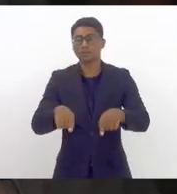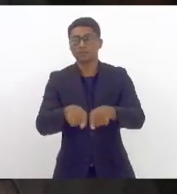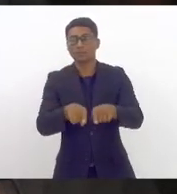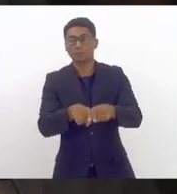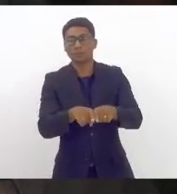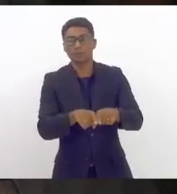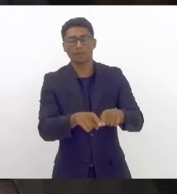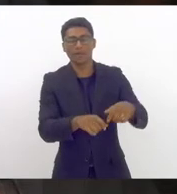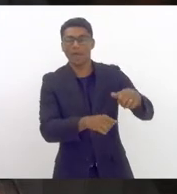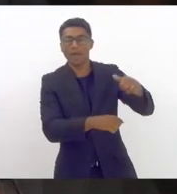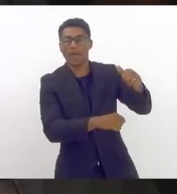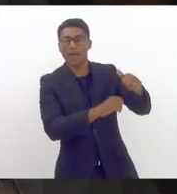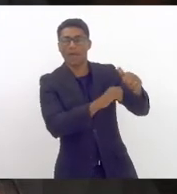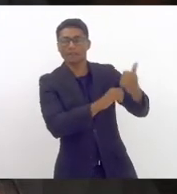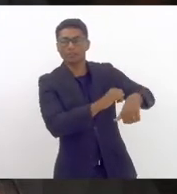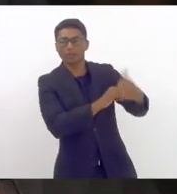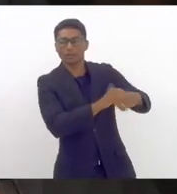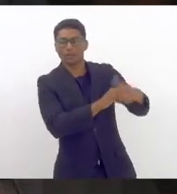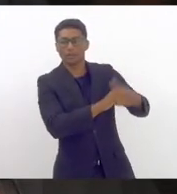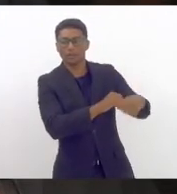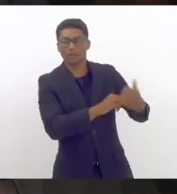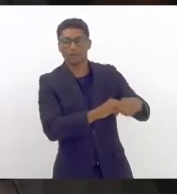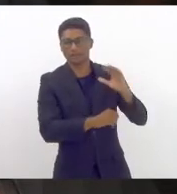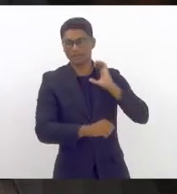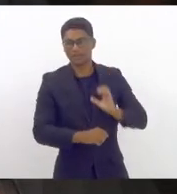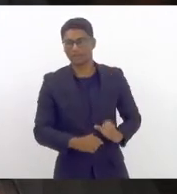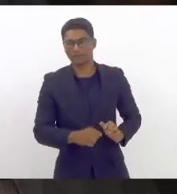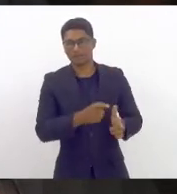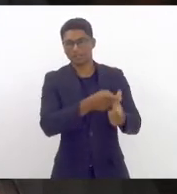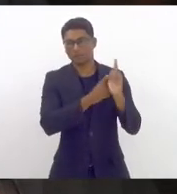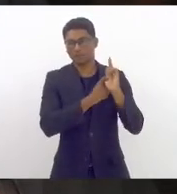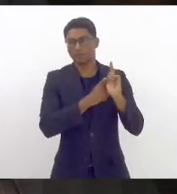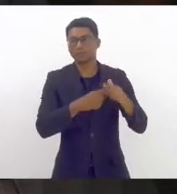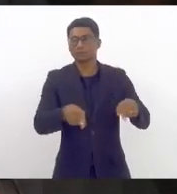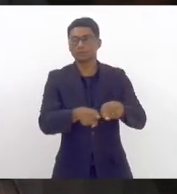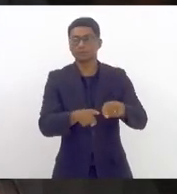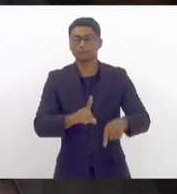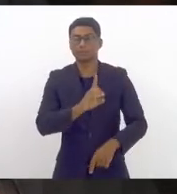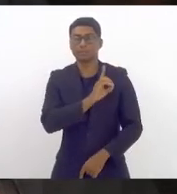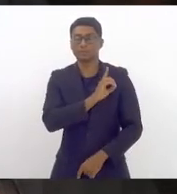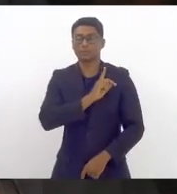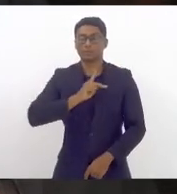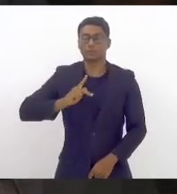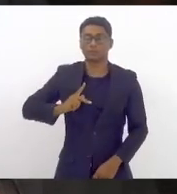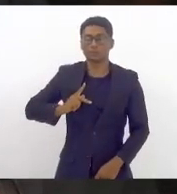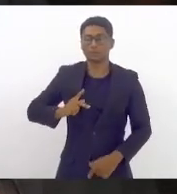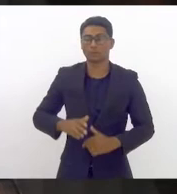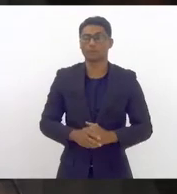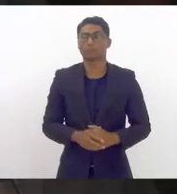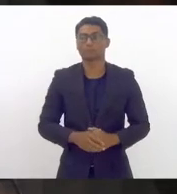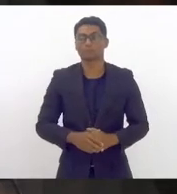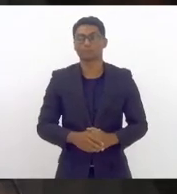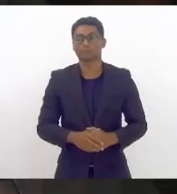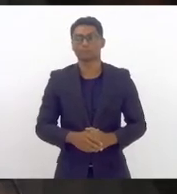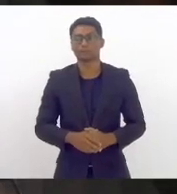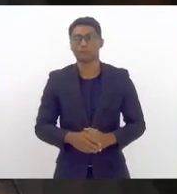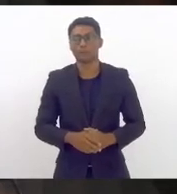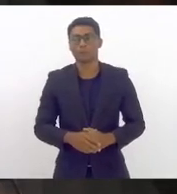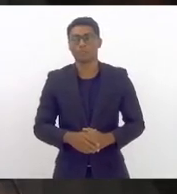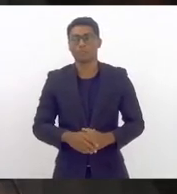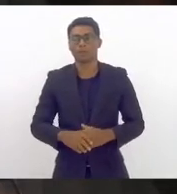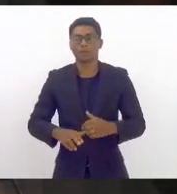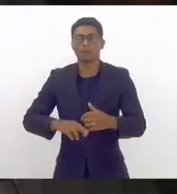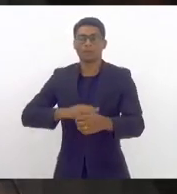da dívida participação da Defensoria da procuradoria do